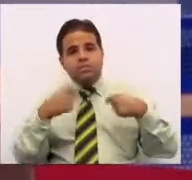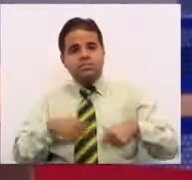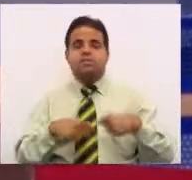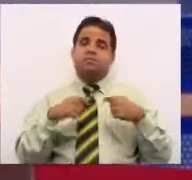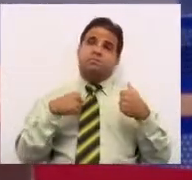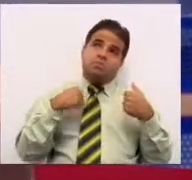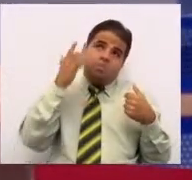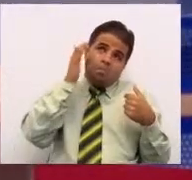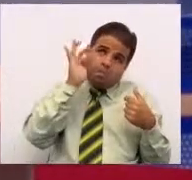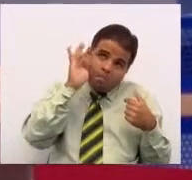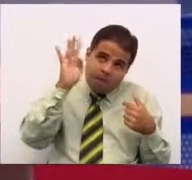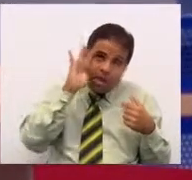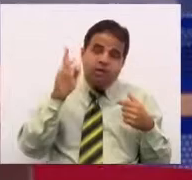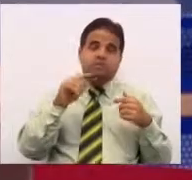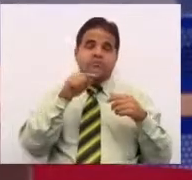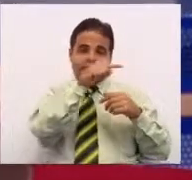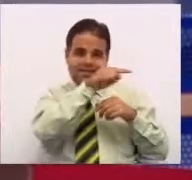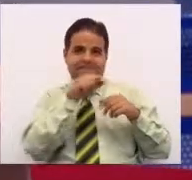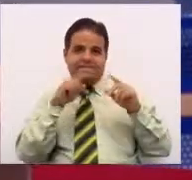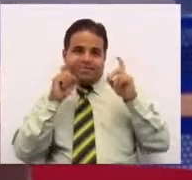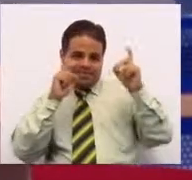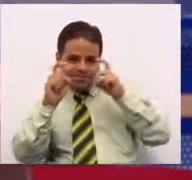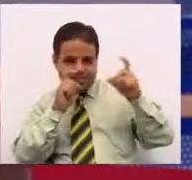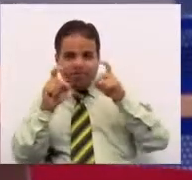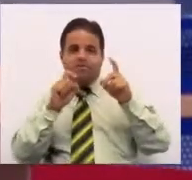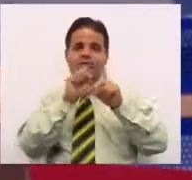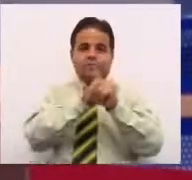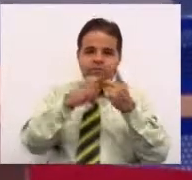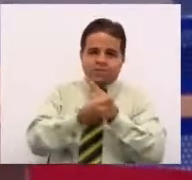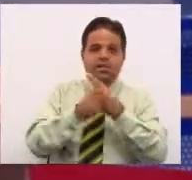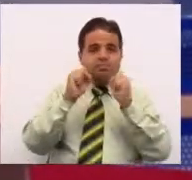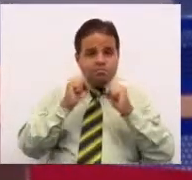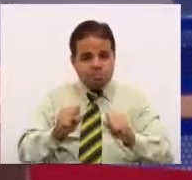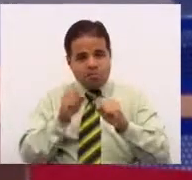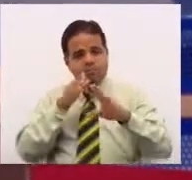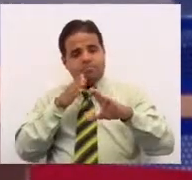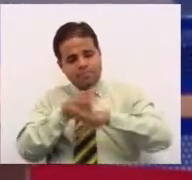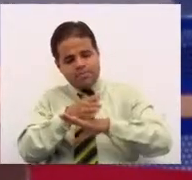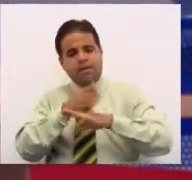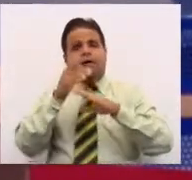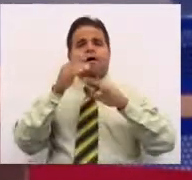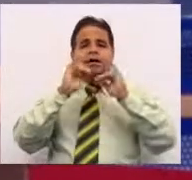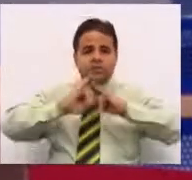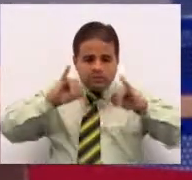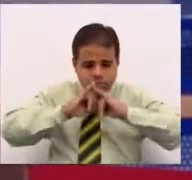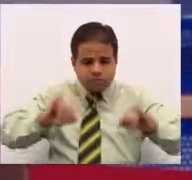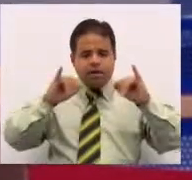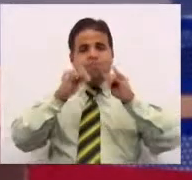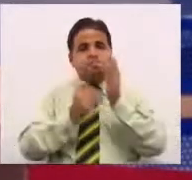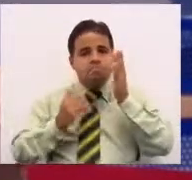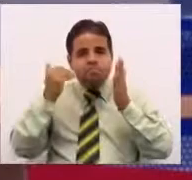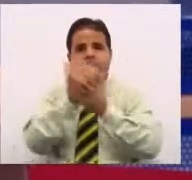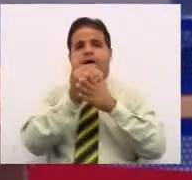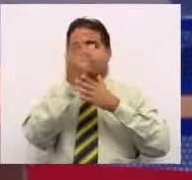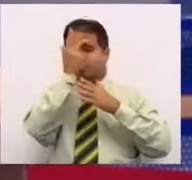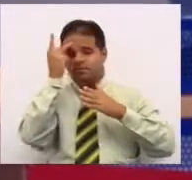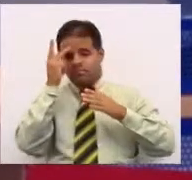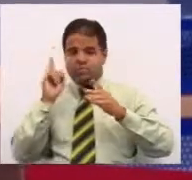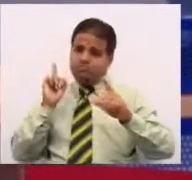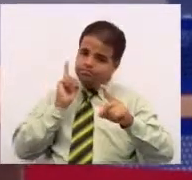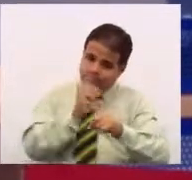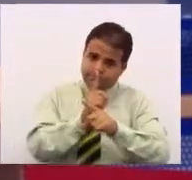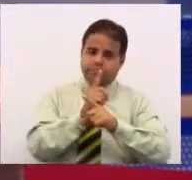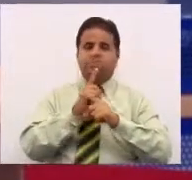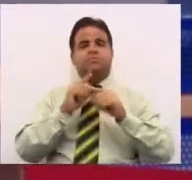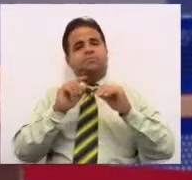penso eu, que através dessas reuniões a sociedade ela possa participar mais. Precisa-se mais de divulgação para que as pessoas sejam inseridas